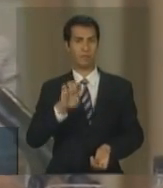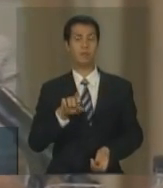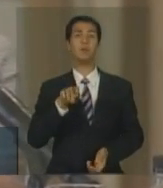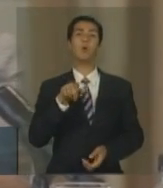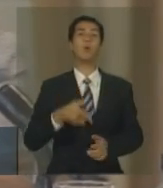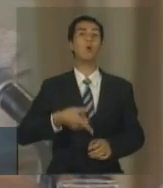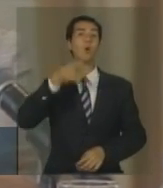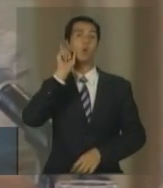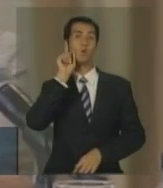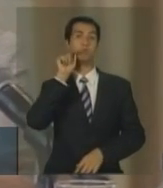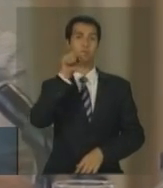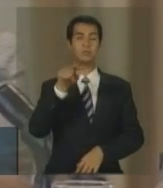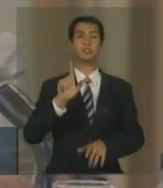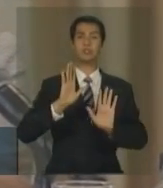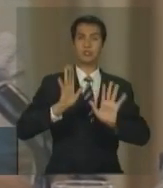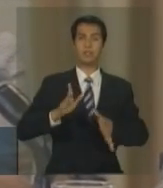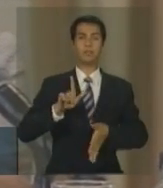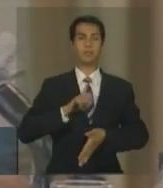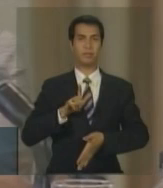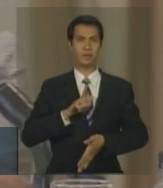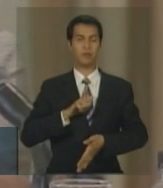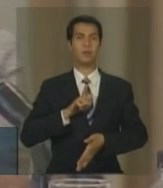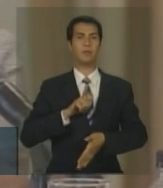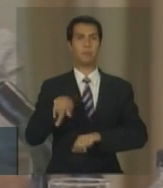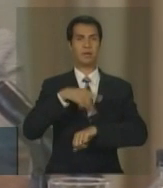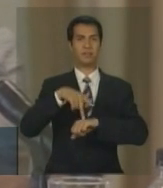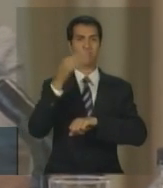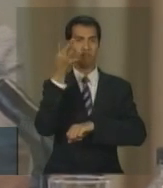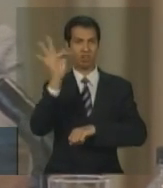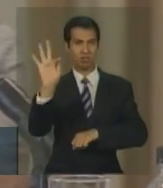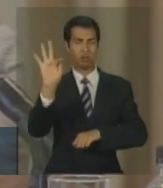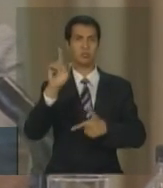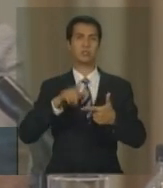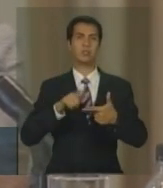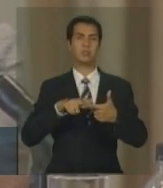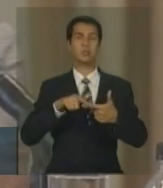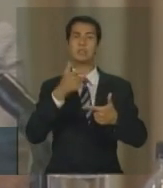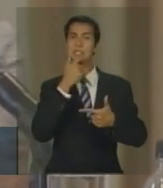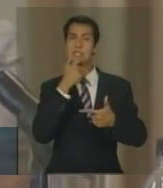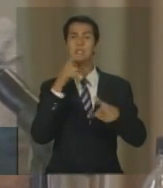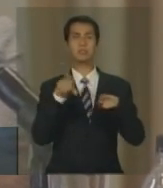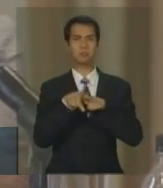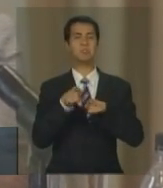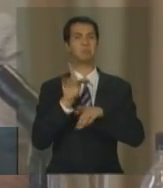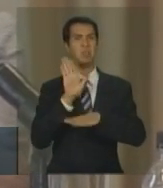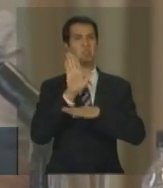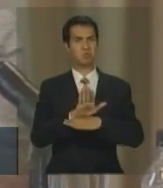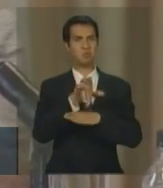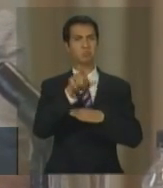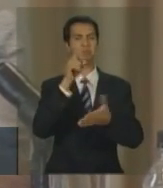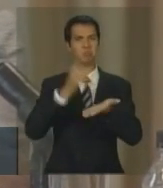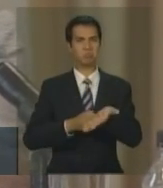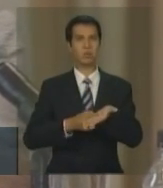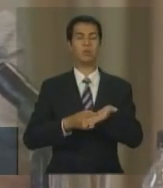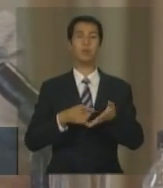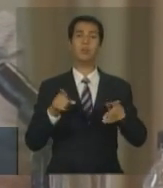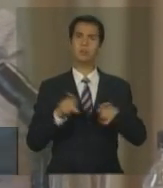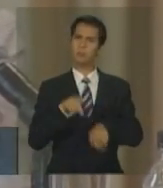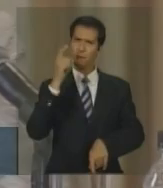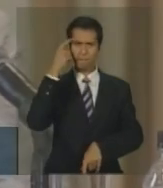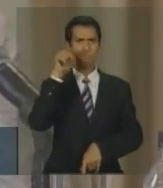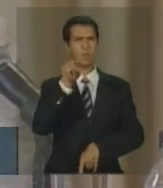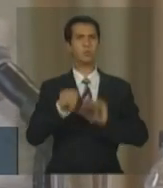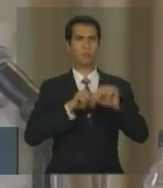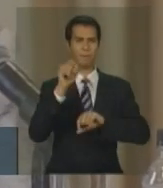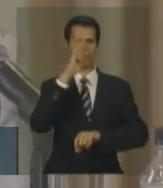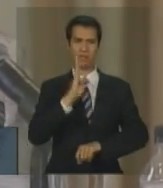ministros da França e do Reino Unido. A senhora acha que o Brasil está cada vez mais perto dessa vaga,